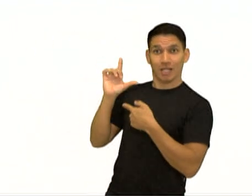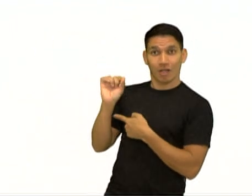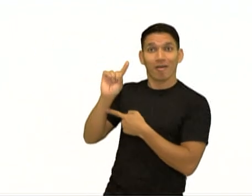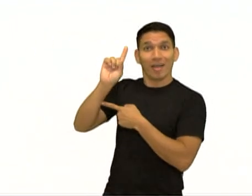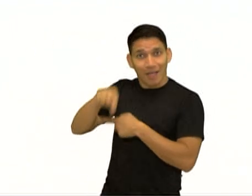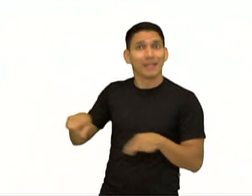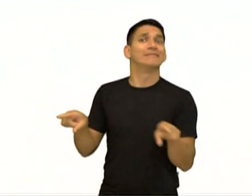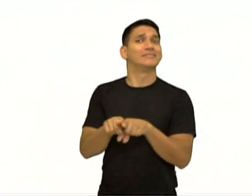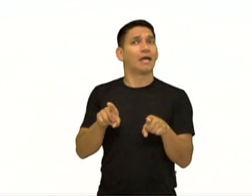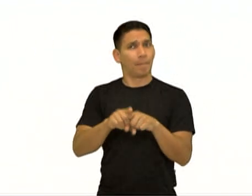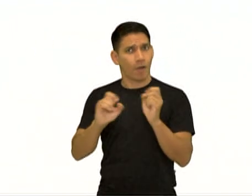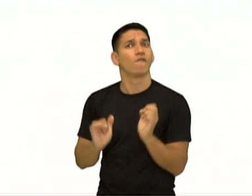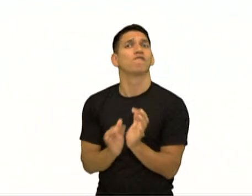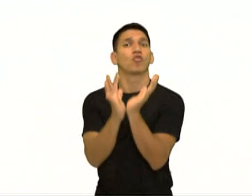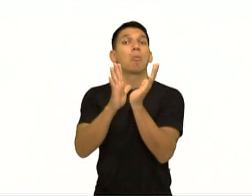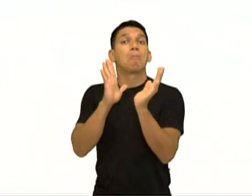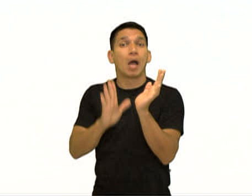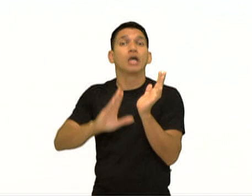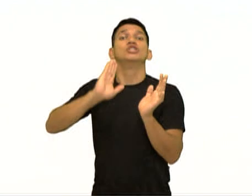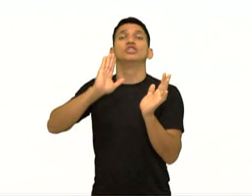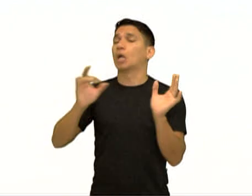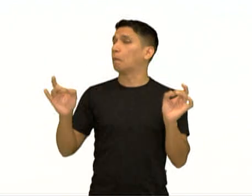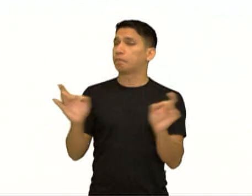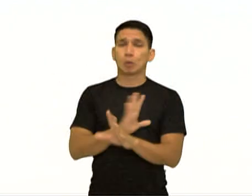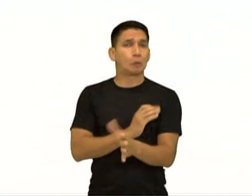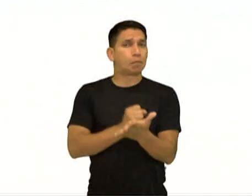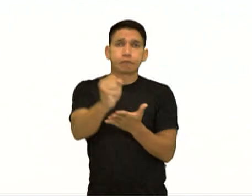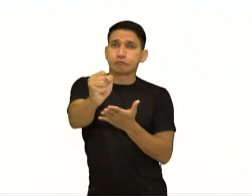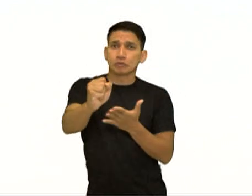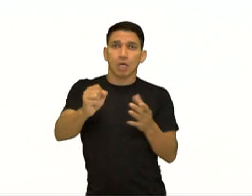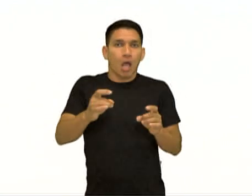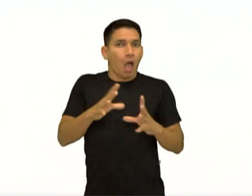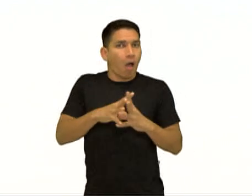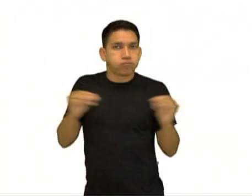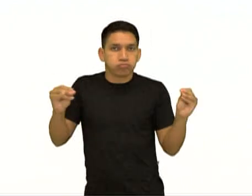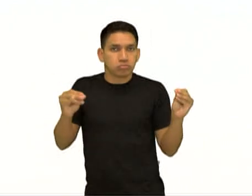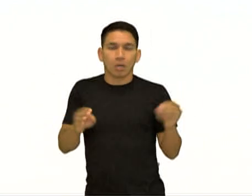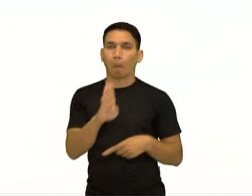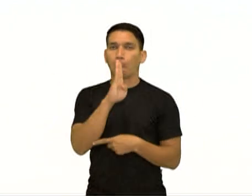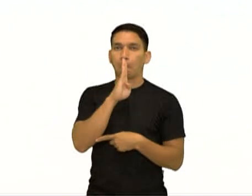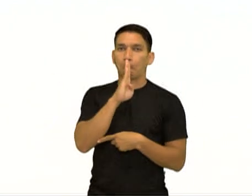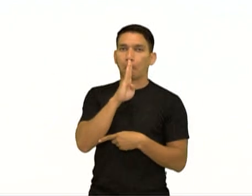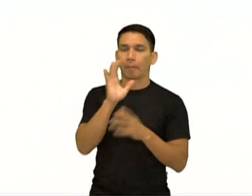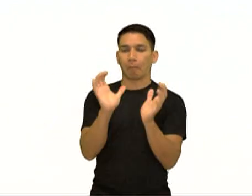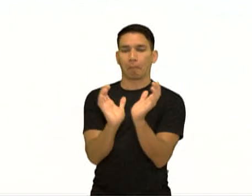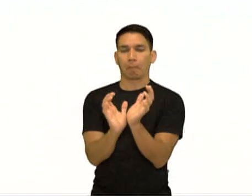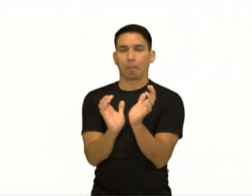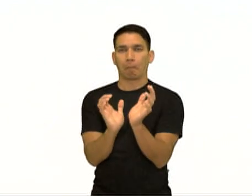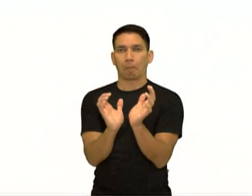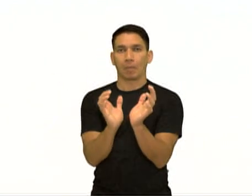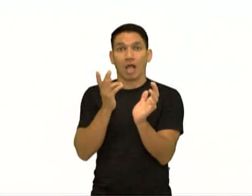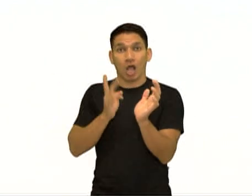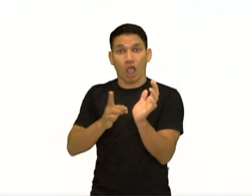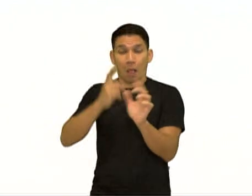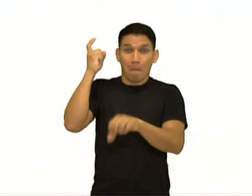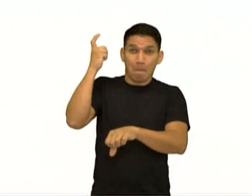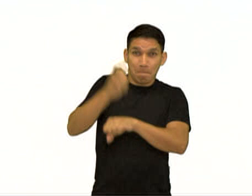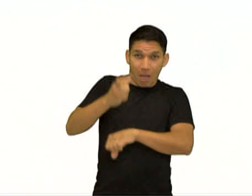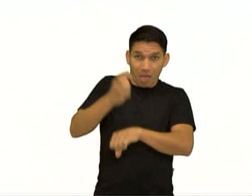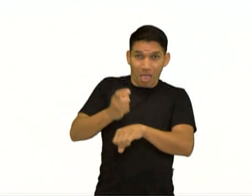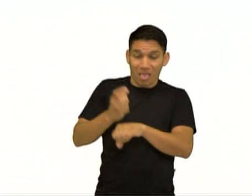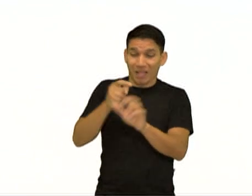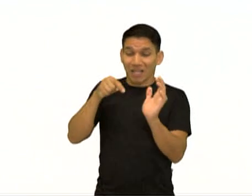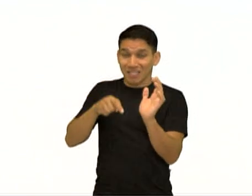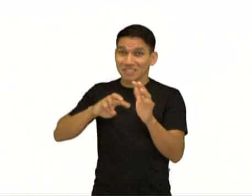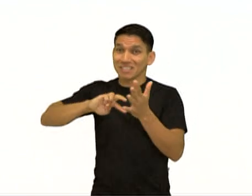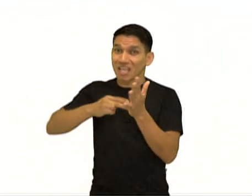também é de um vulcão que não está ativo. Então, todo o material rochoso, todo o material que está aqui encontra-se em